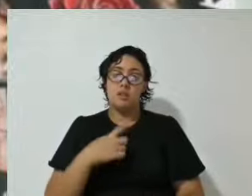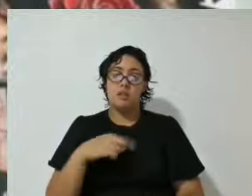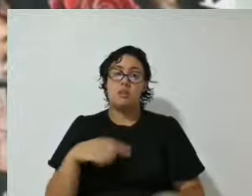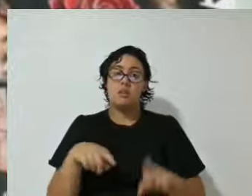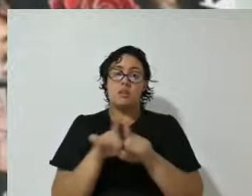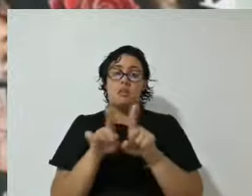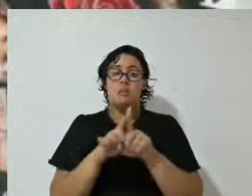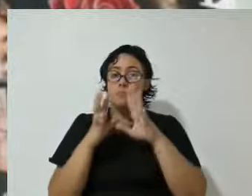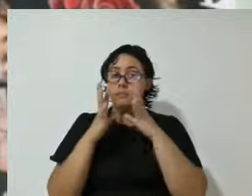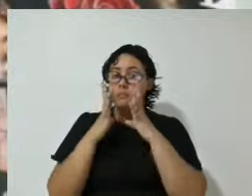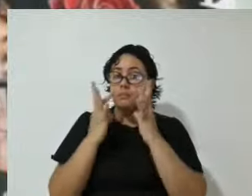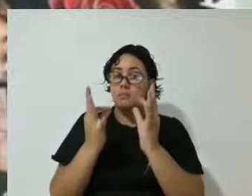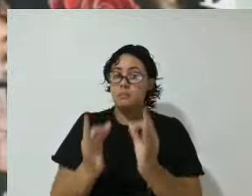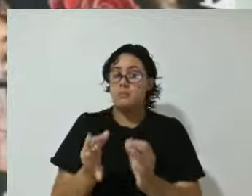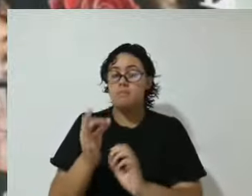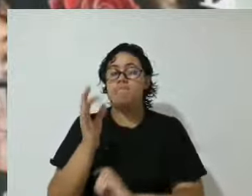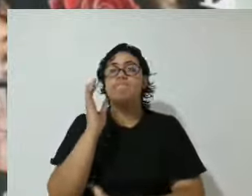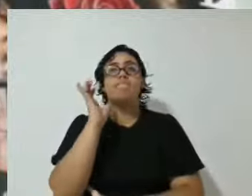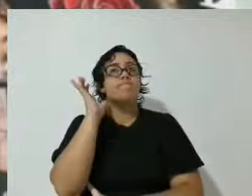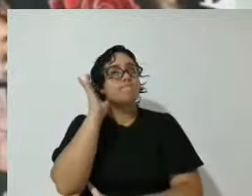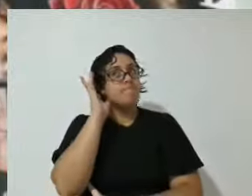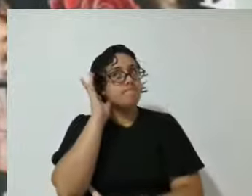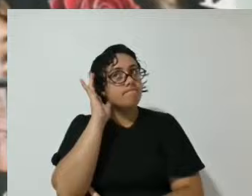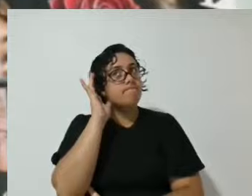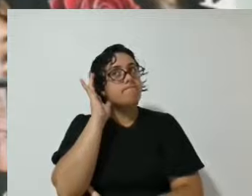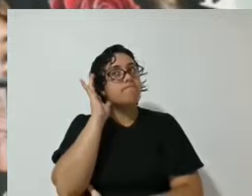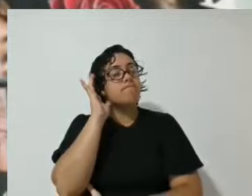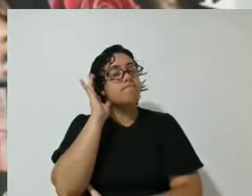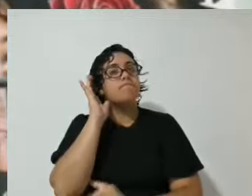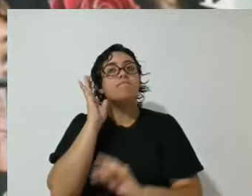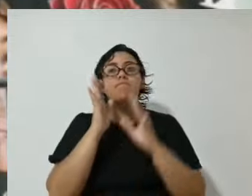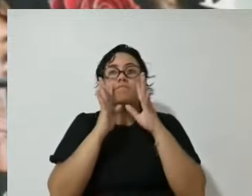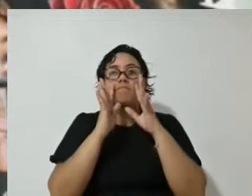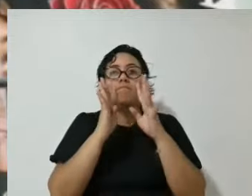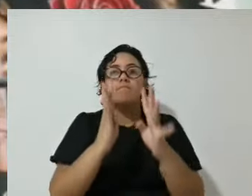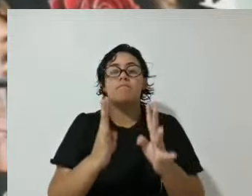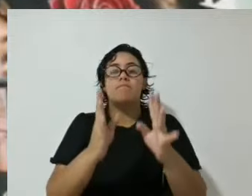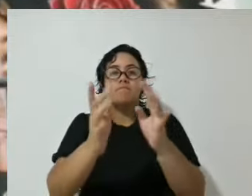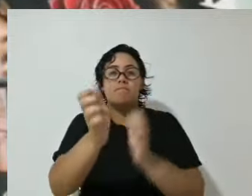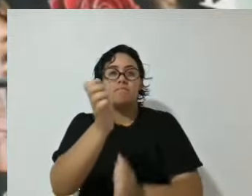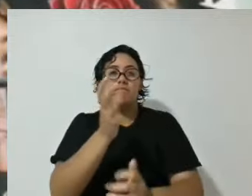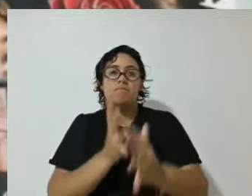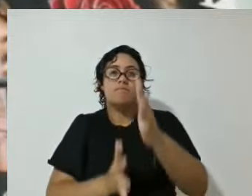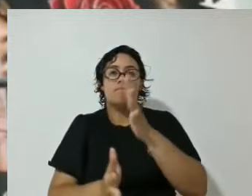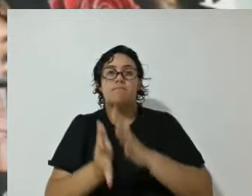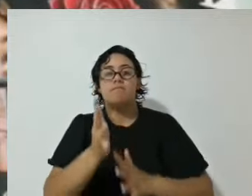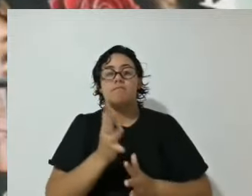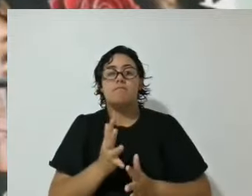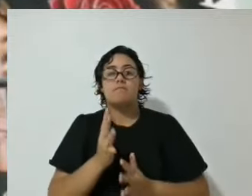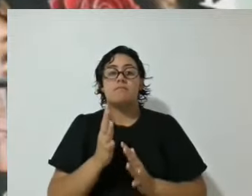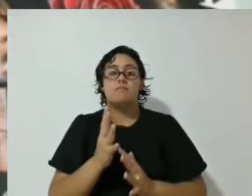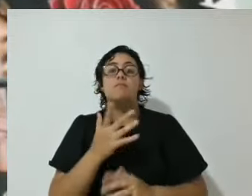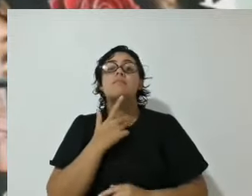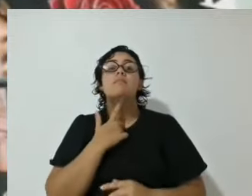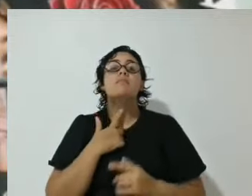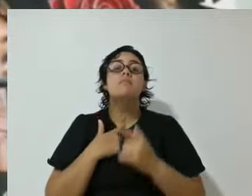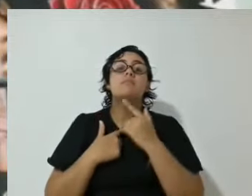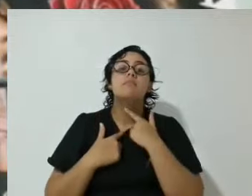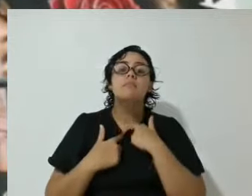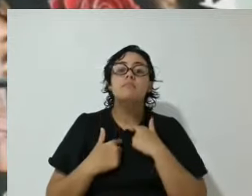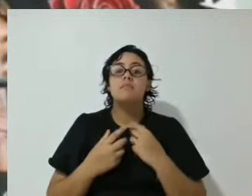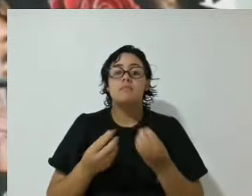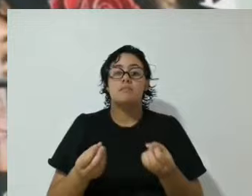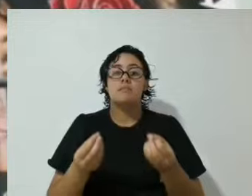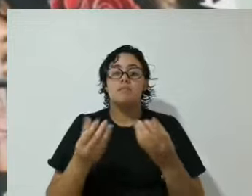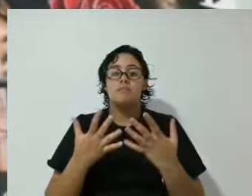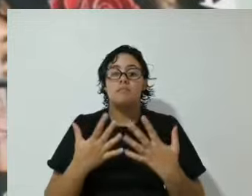atentos, ouvidos abertos, e que sejamos porosos para esses desejos que vêm através da